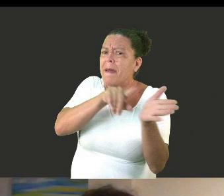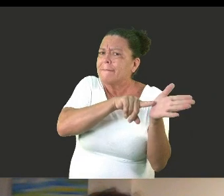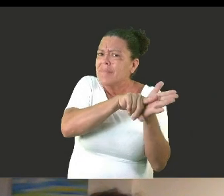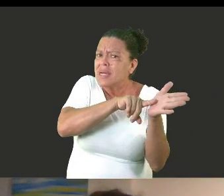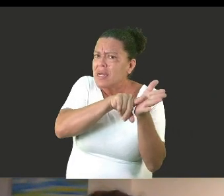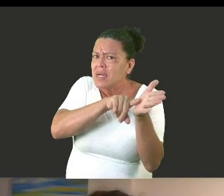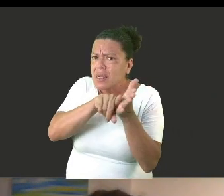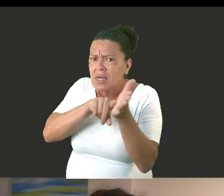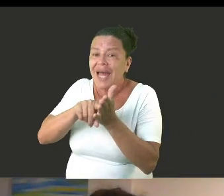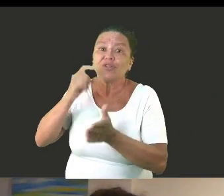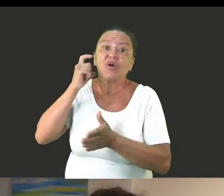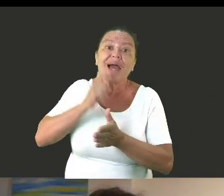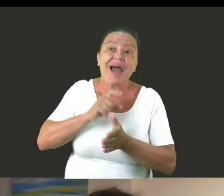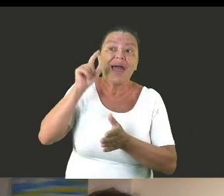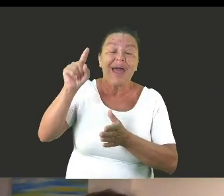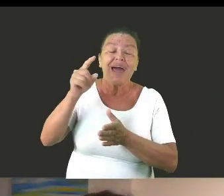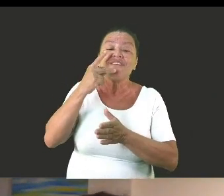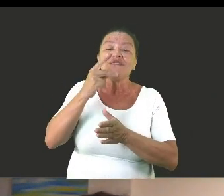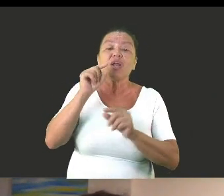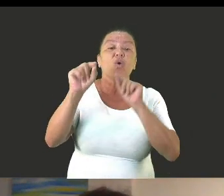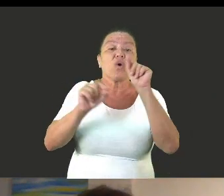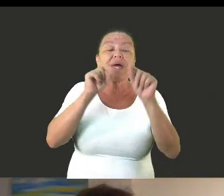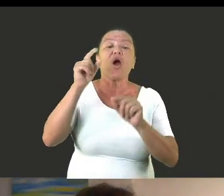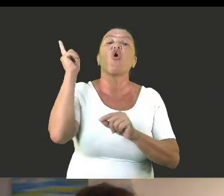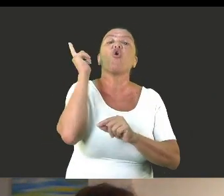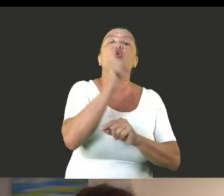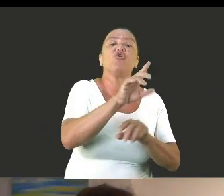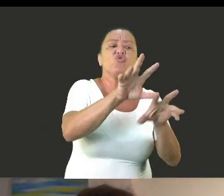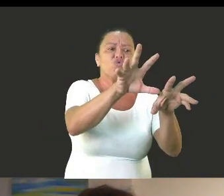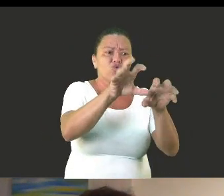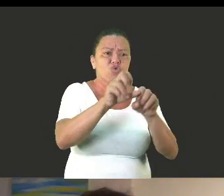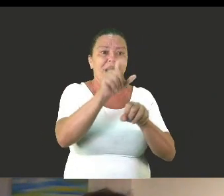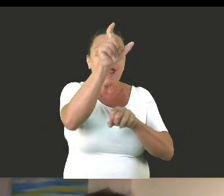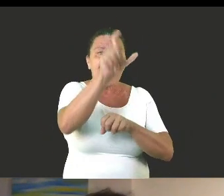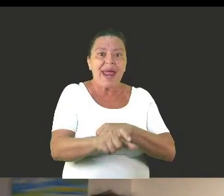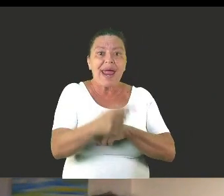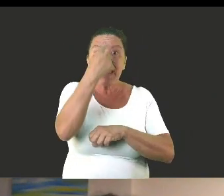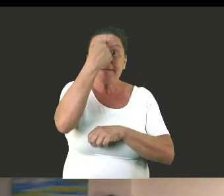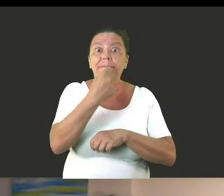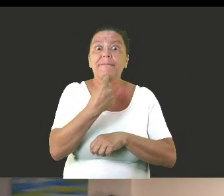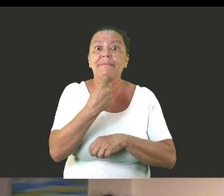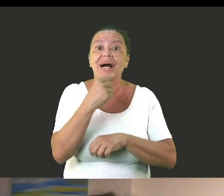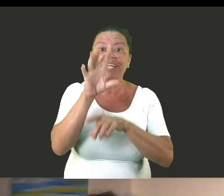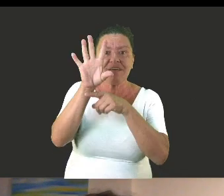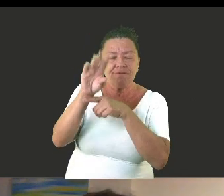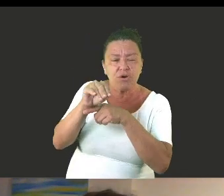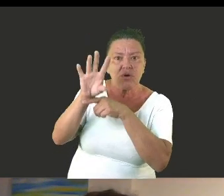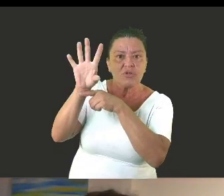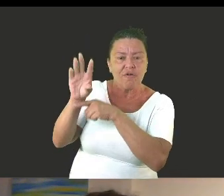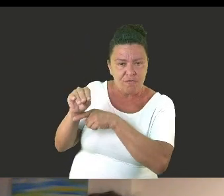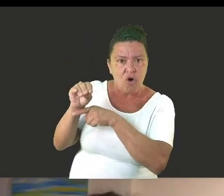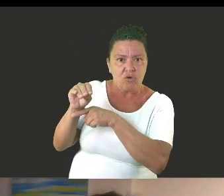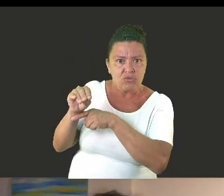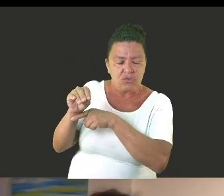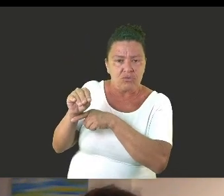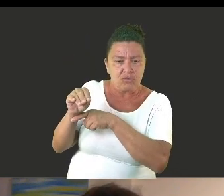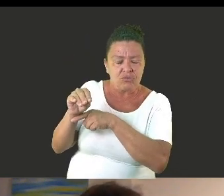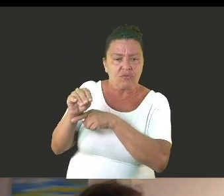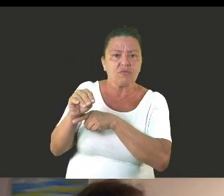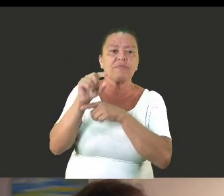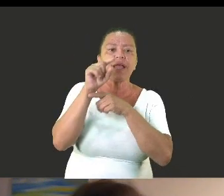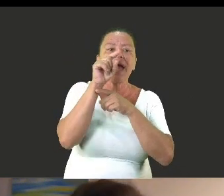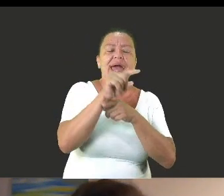pesquisas, chegou-se ao ponto de conseguir captar imagens através da fotografia Kirlian, por exemplo,